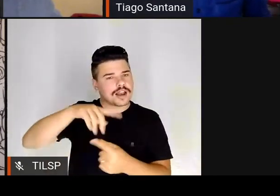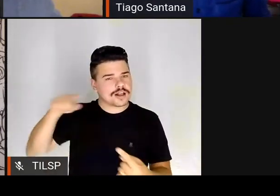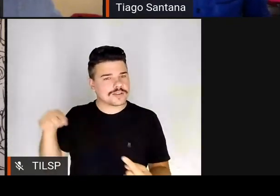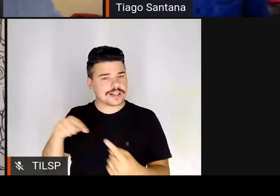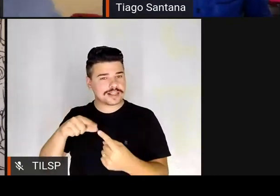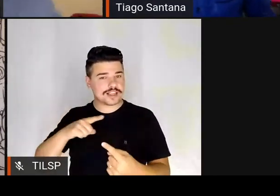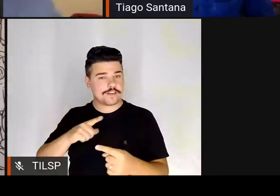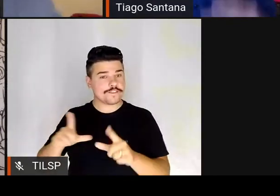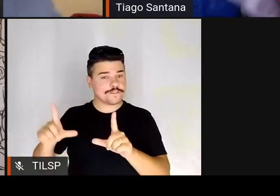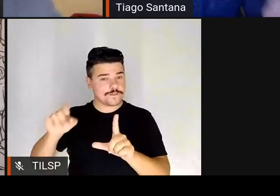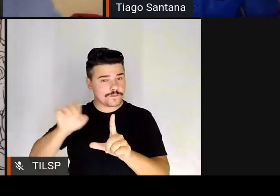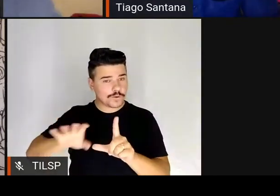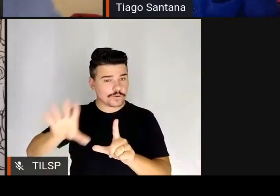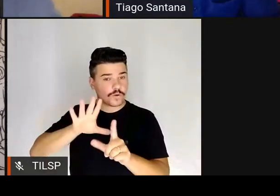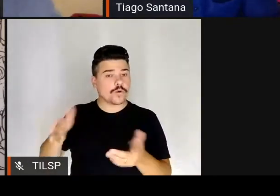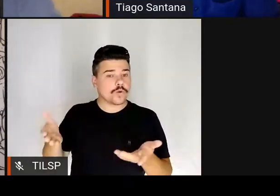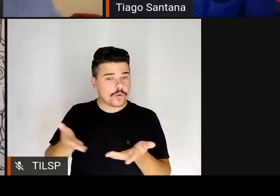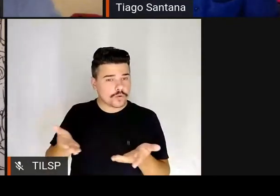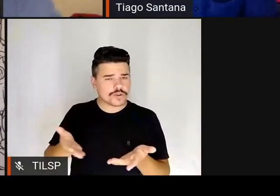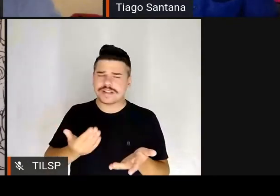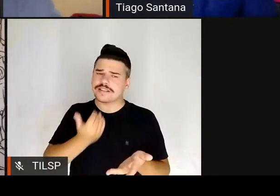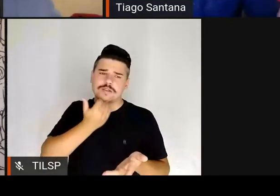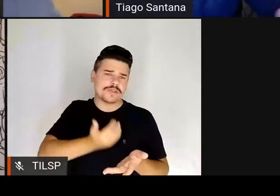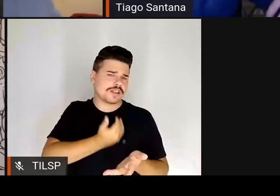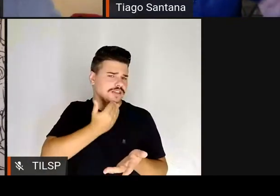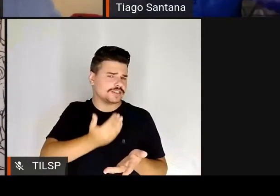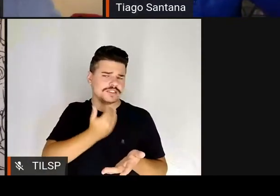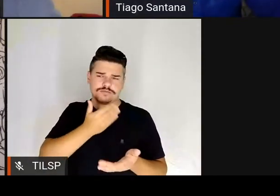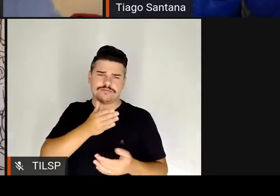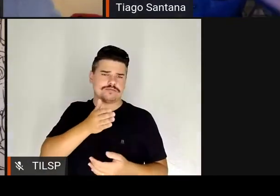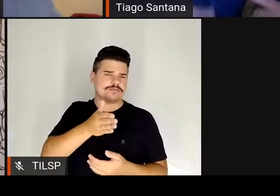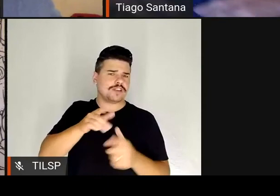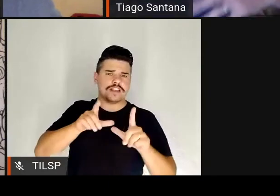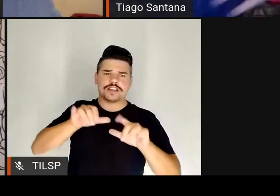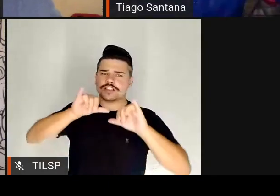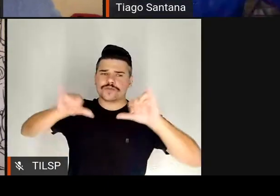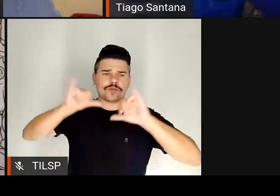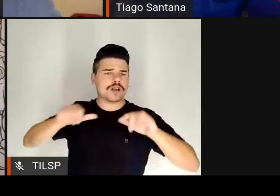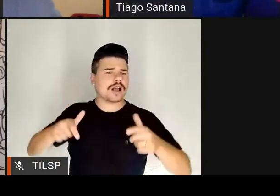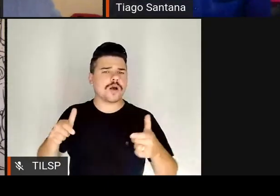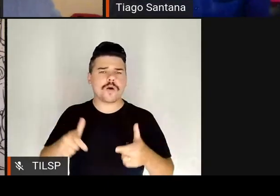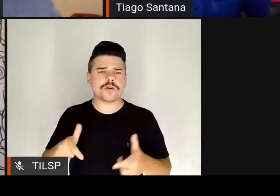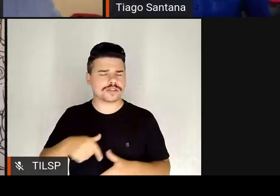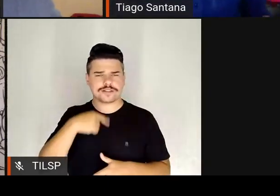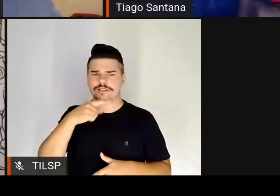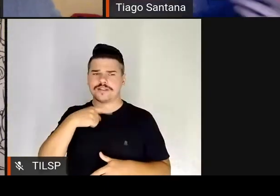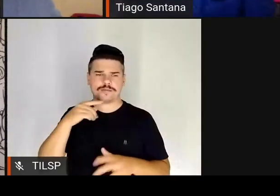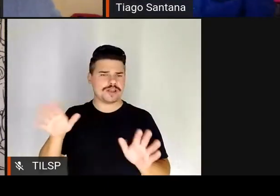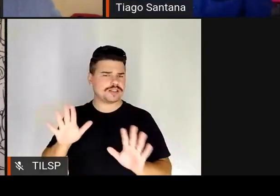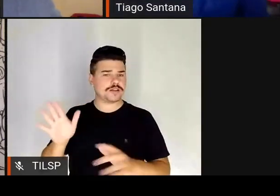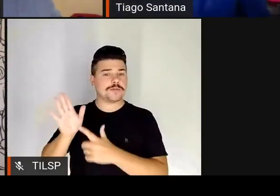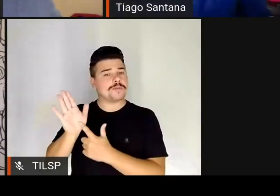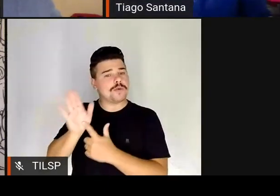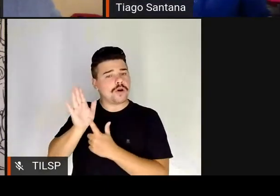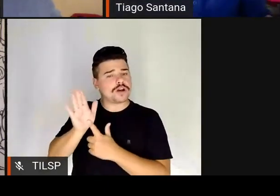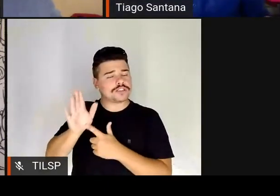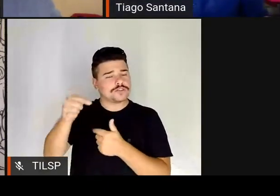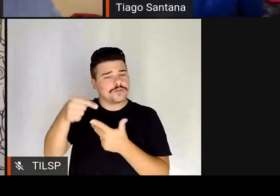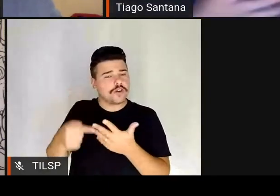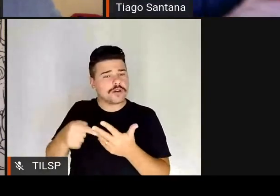fotográfica hoje, independe do veículo, né? Ela se coloca em várias formas, independe do